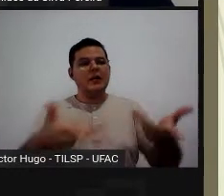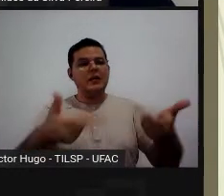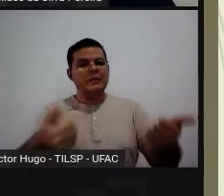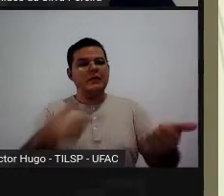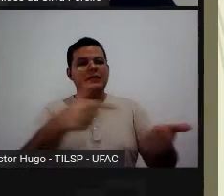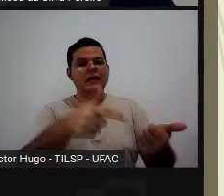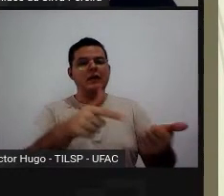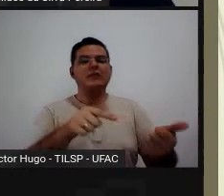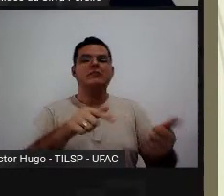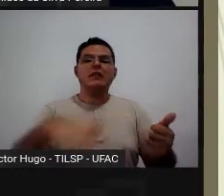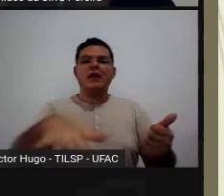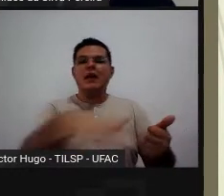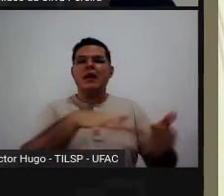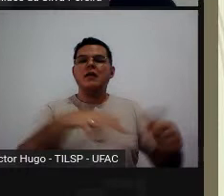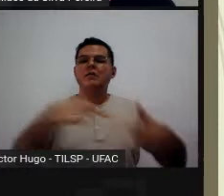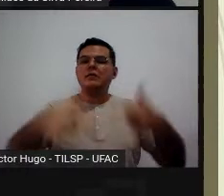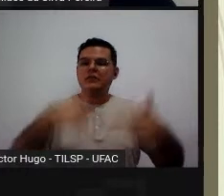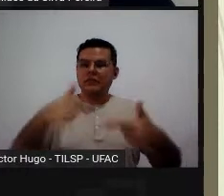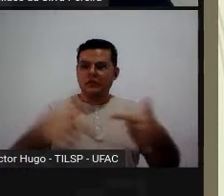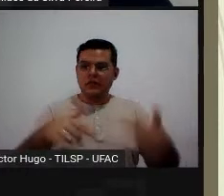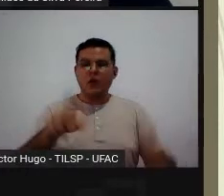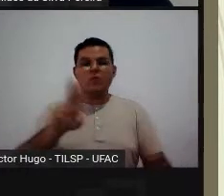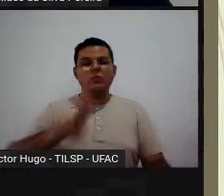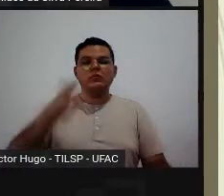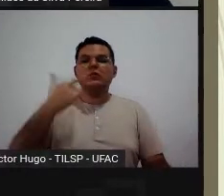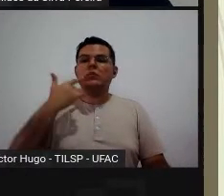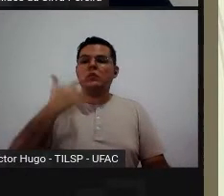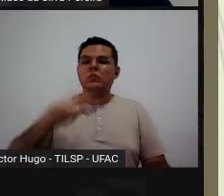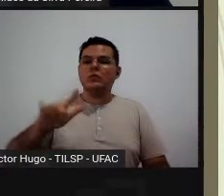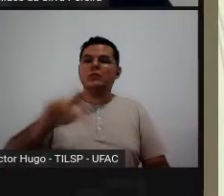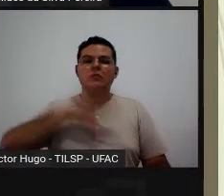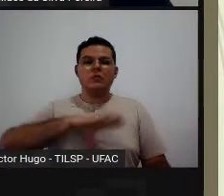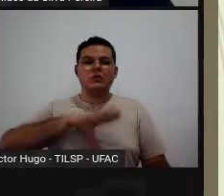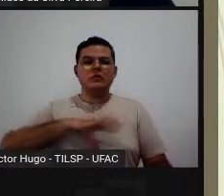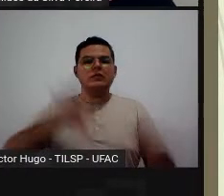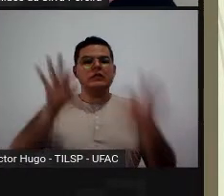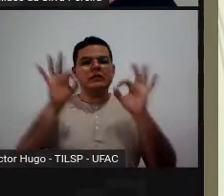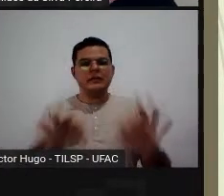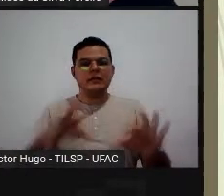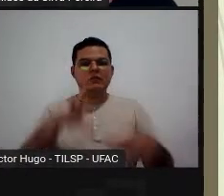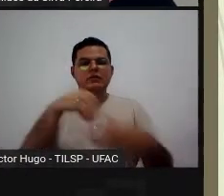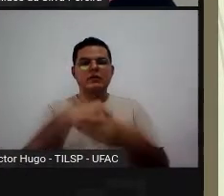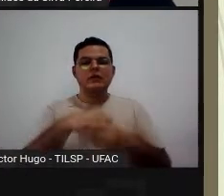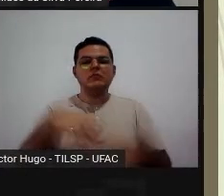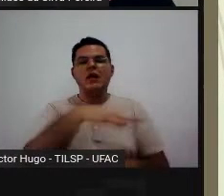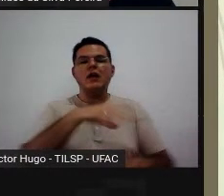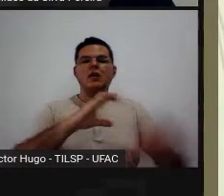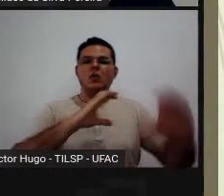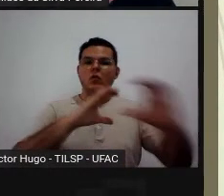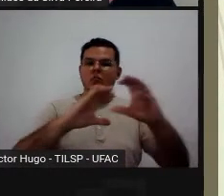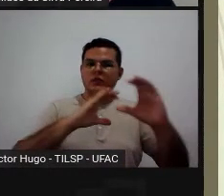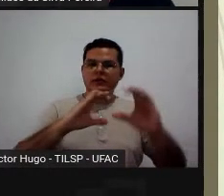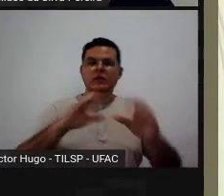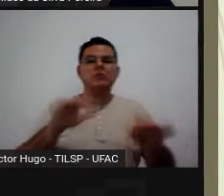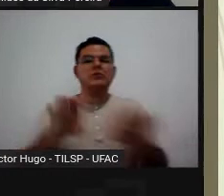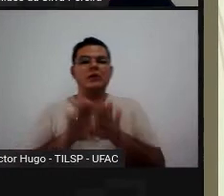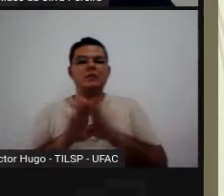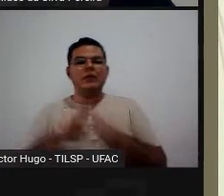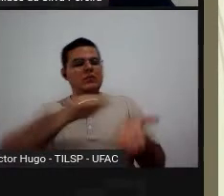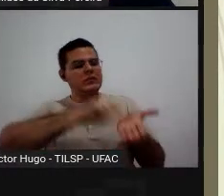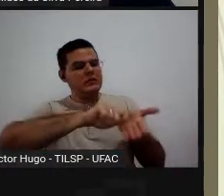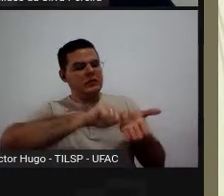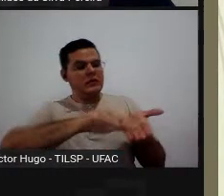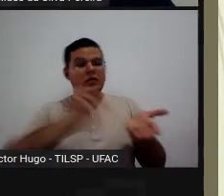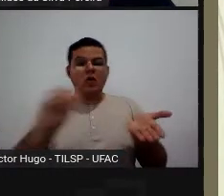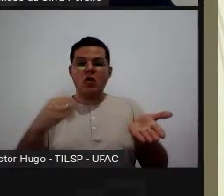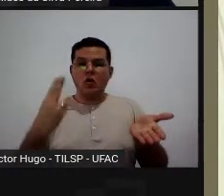empregando corretamente o idioma nacional na comunicação e expressão, quer escrita, quer oral. Desenvolver